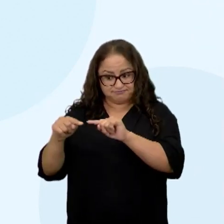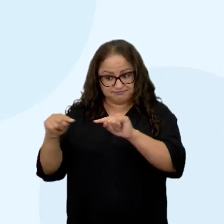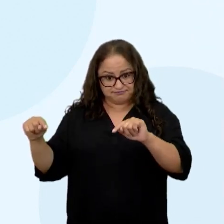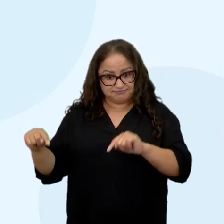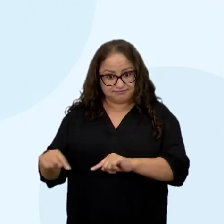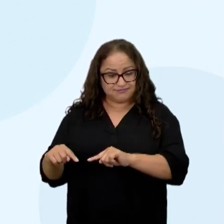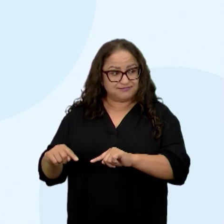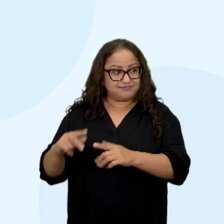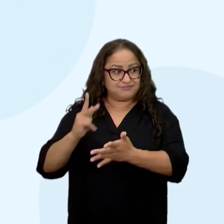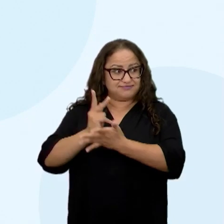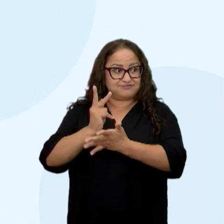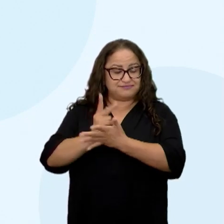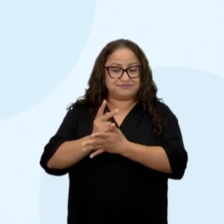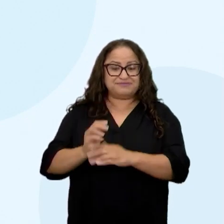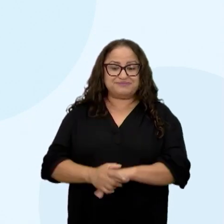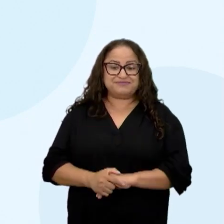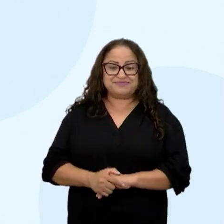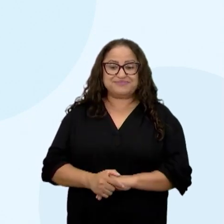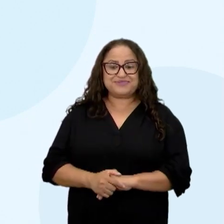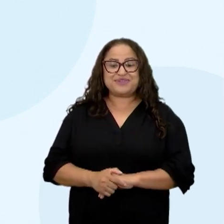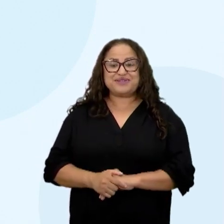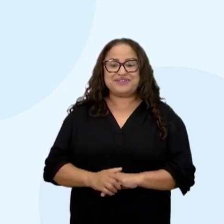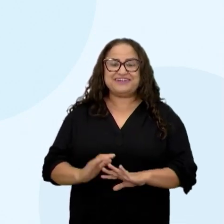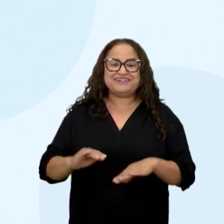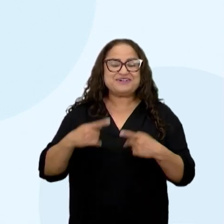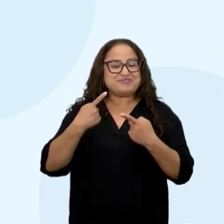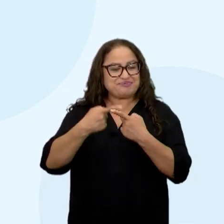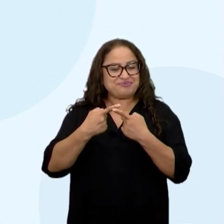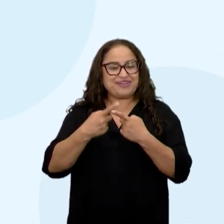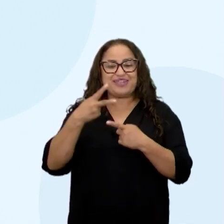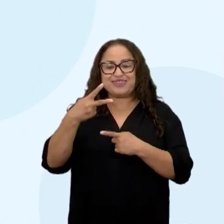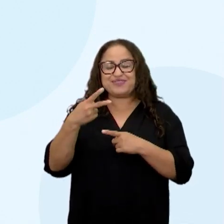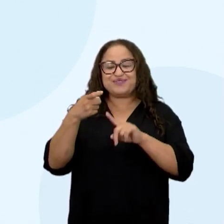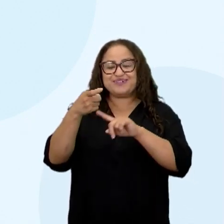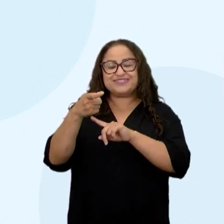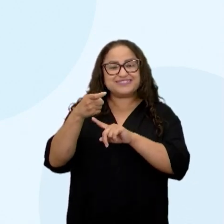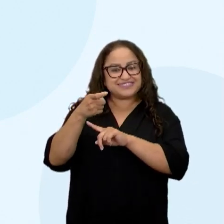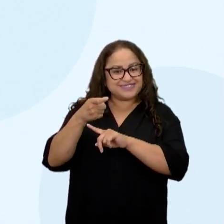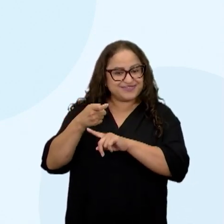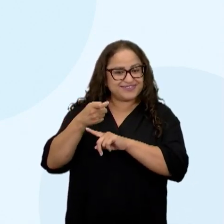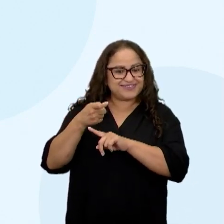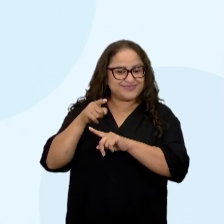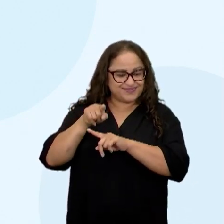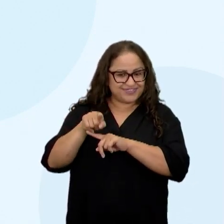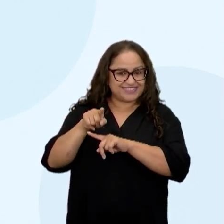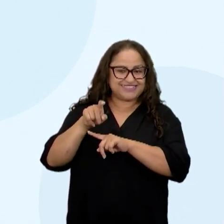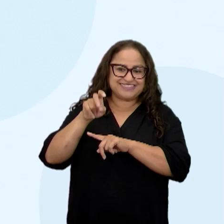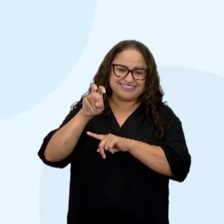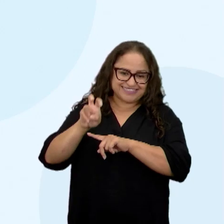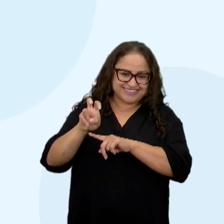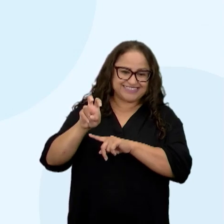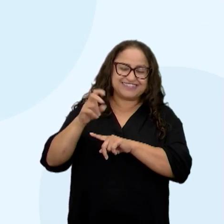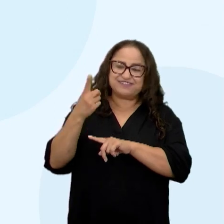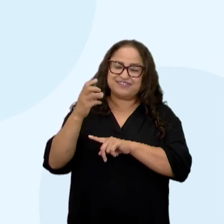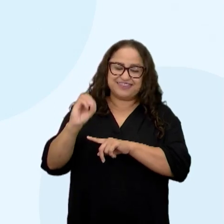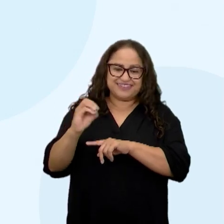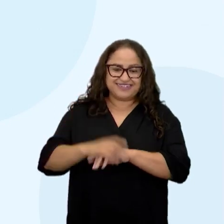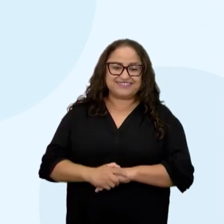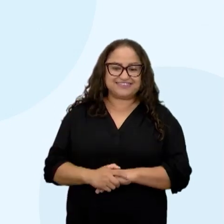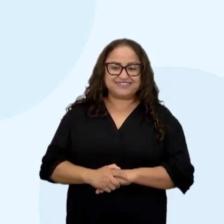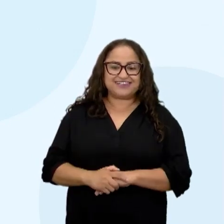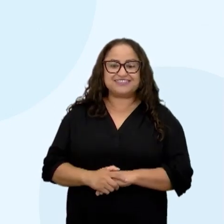de lado 55 x né porque duas vezes 5 10 Então veja que eu tenho um retângulo